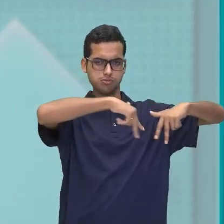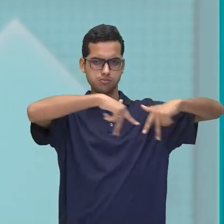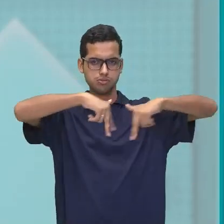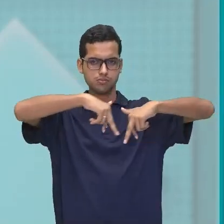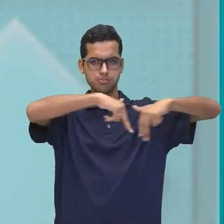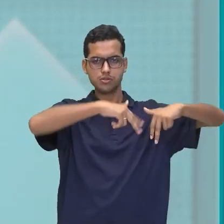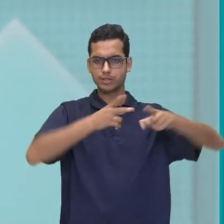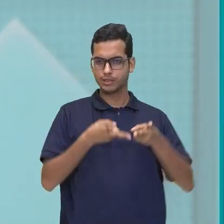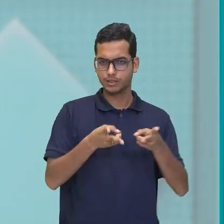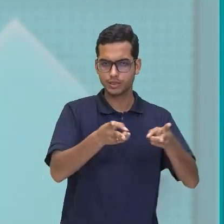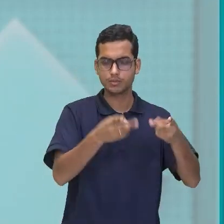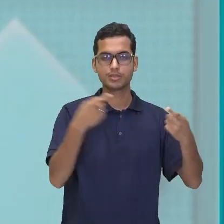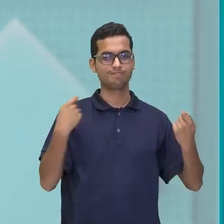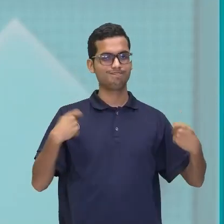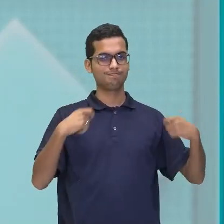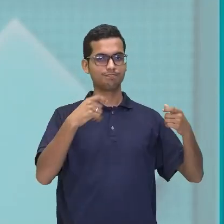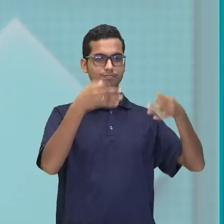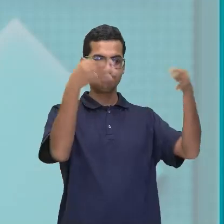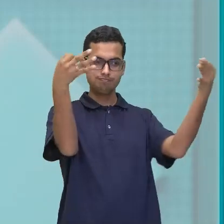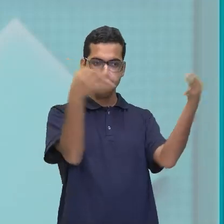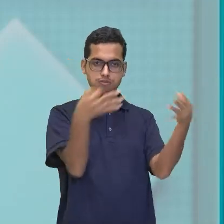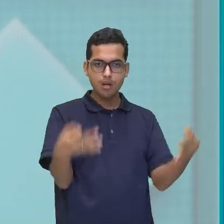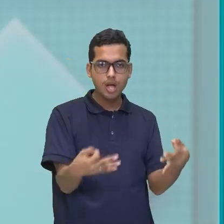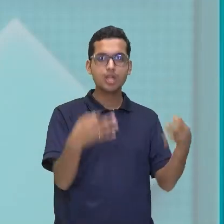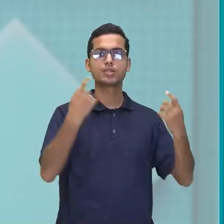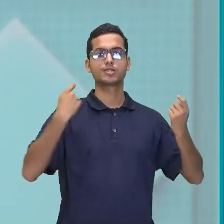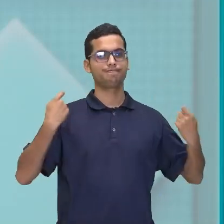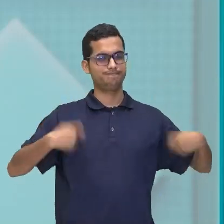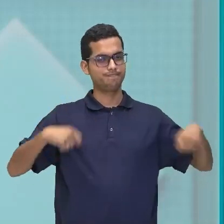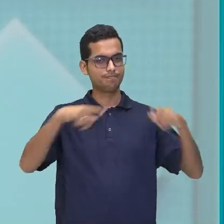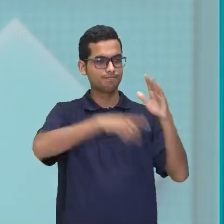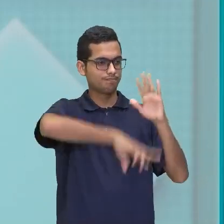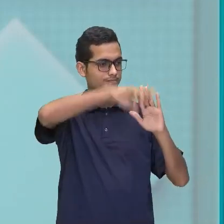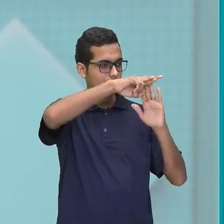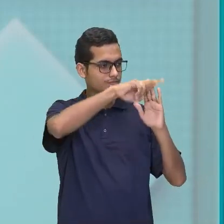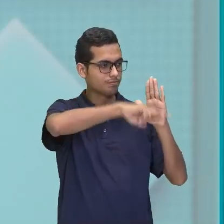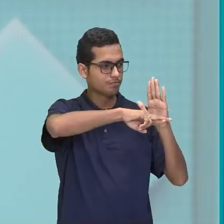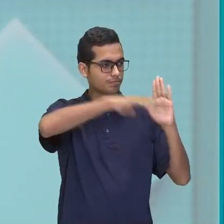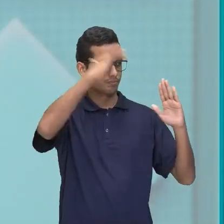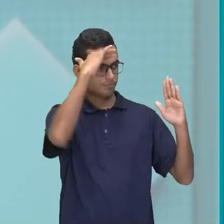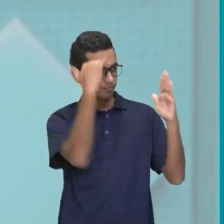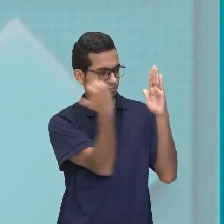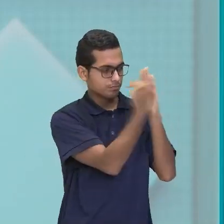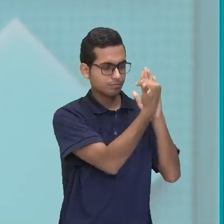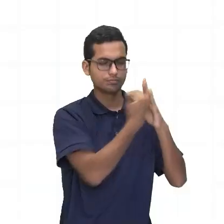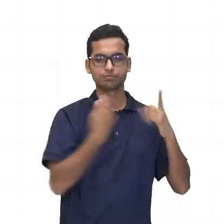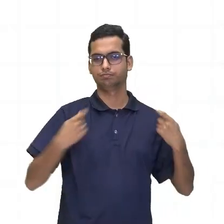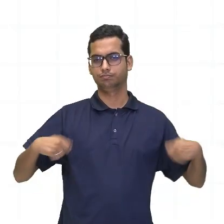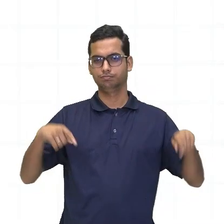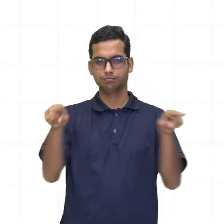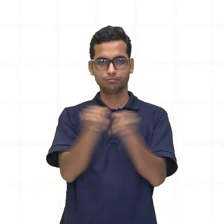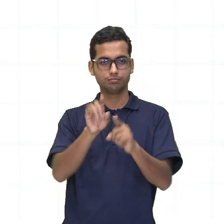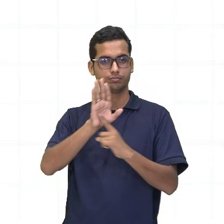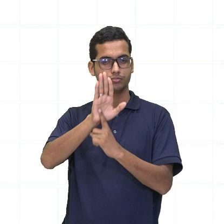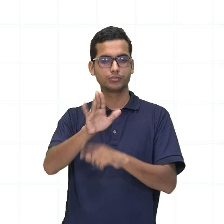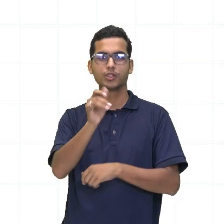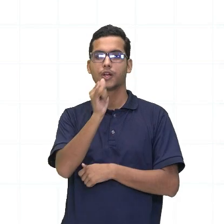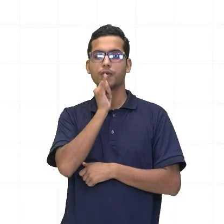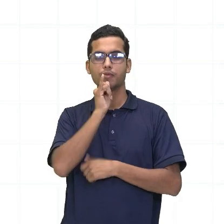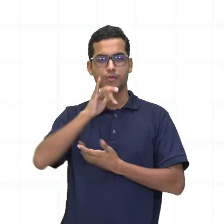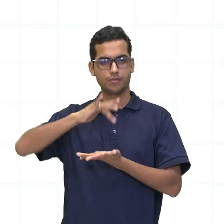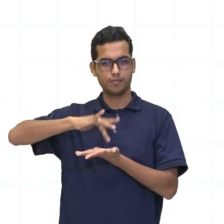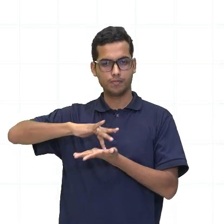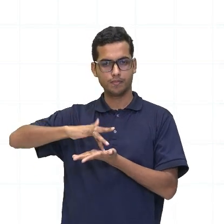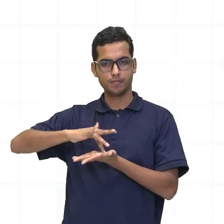ter que ser seguidos, bem performáticos, tá? E aí, como exemplo, eu trouxe para vocês o balé clássico. E o que nós